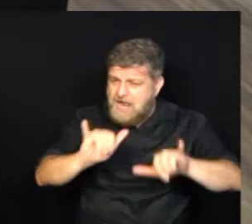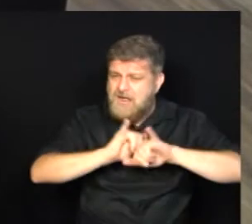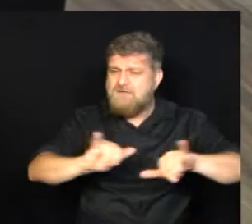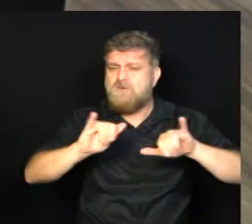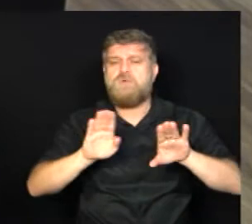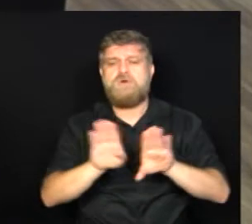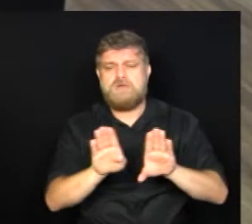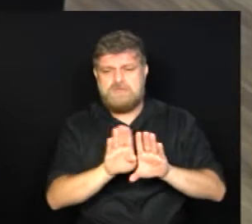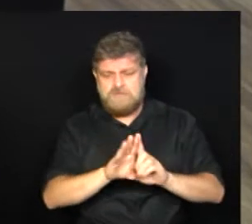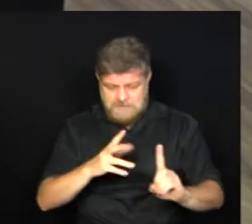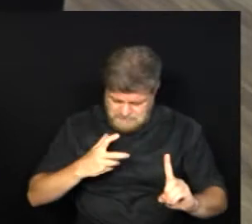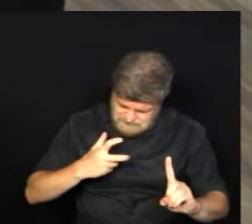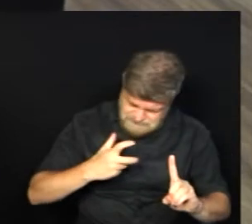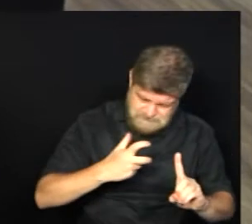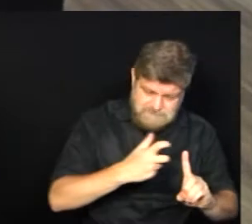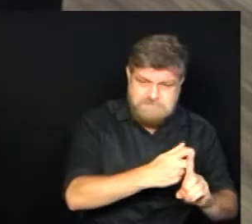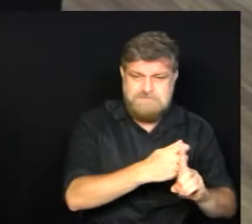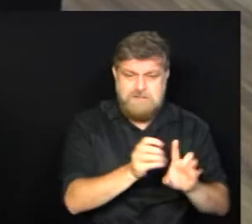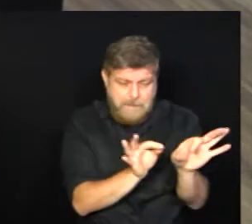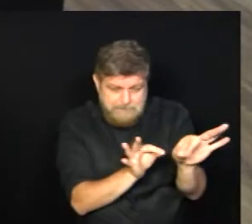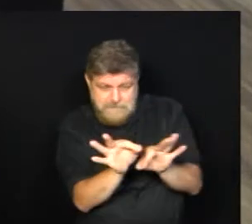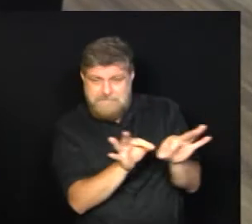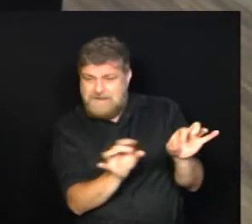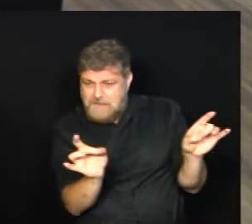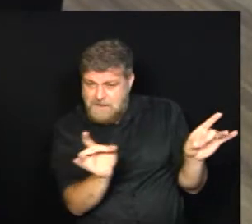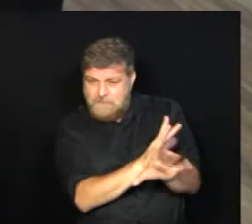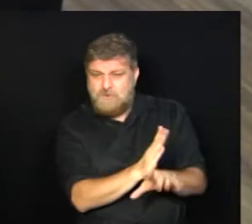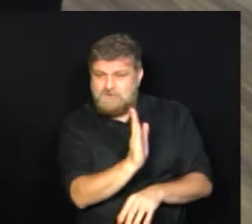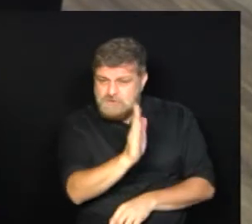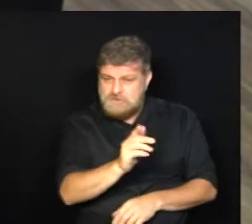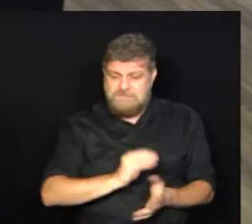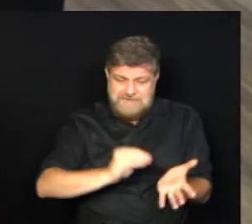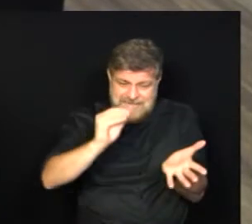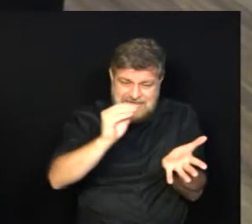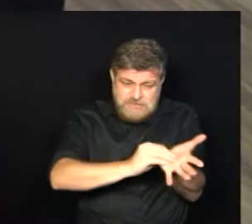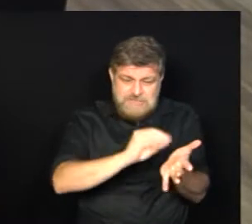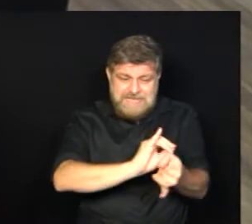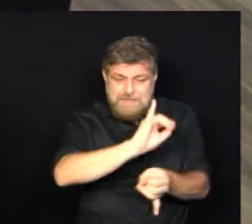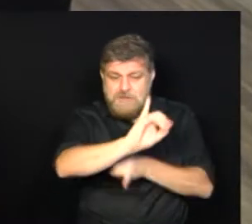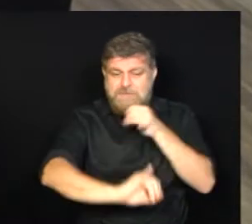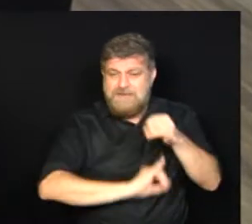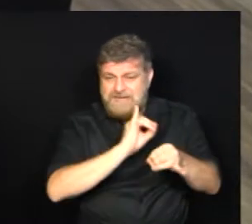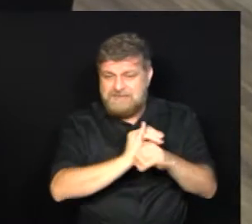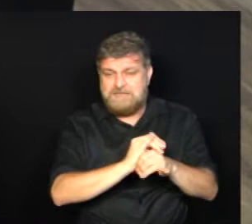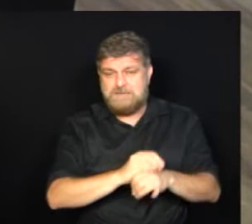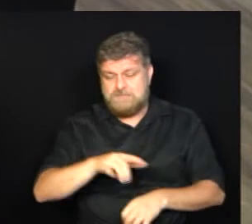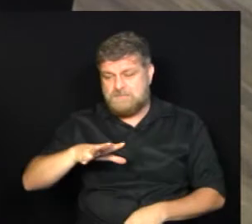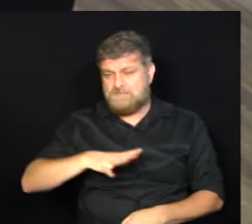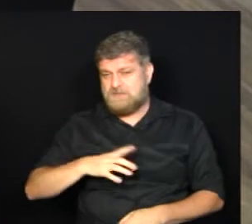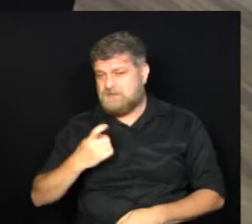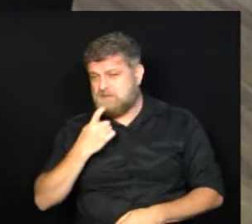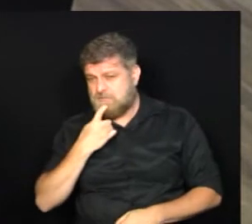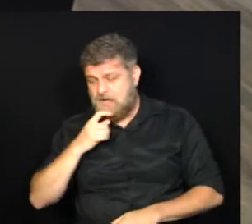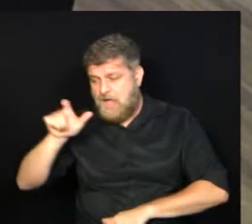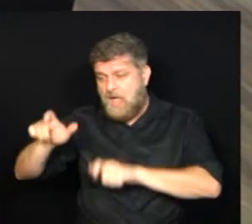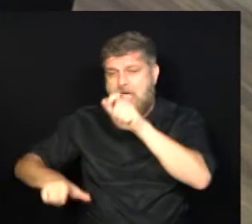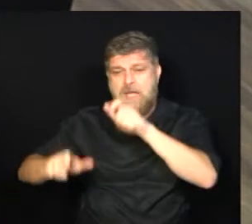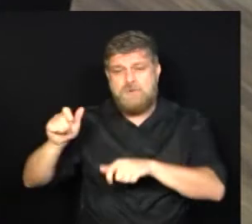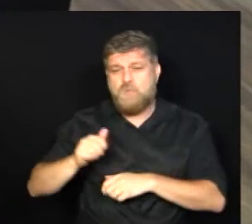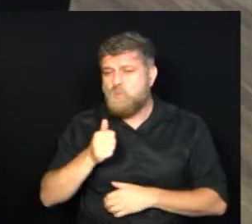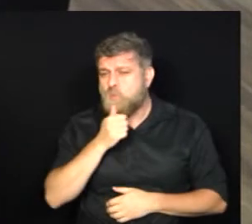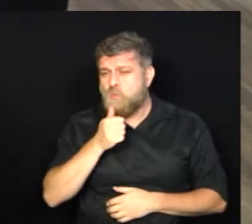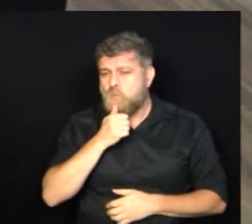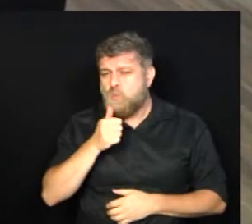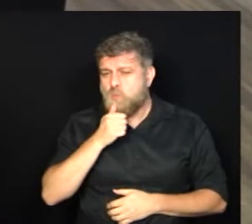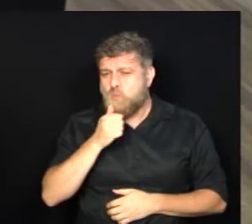vai fazer a vacinação, que está preparada, inclusive vai ter agendamento online. Em Campinas, o idoso que não é